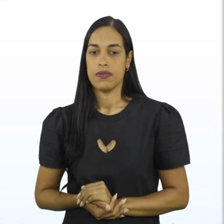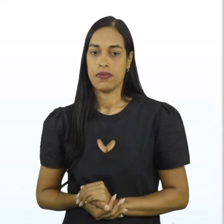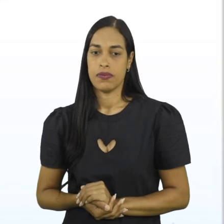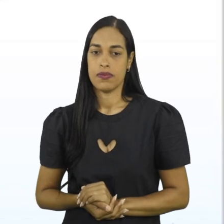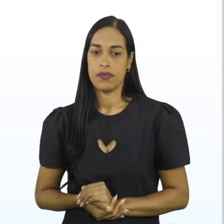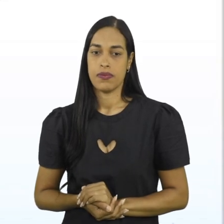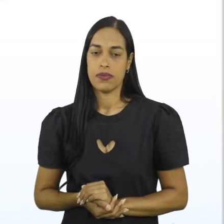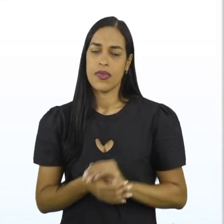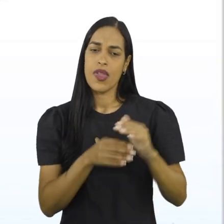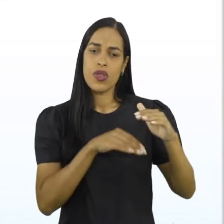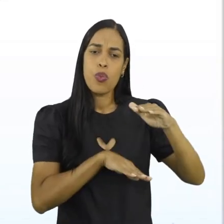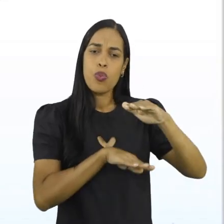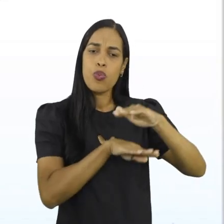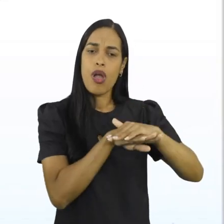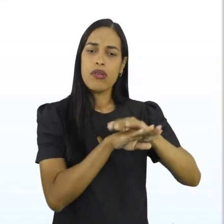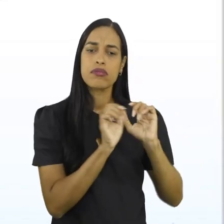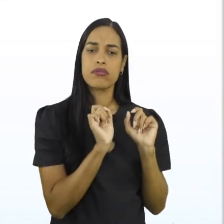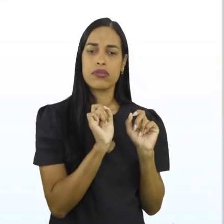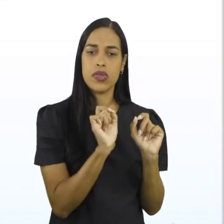Olha, ele armazena